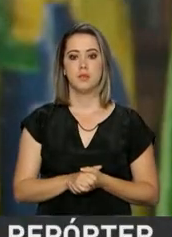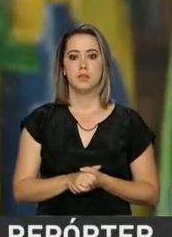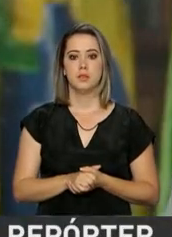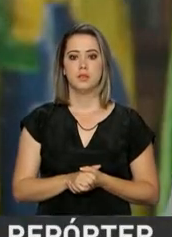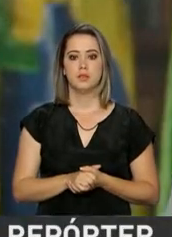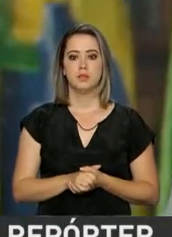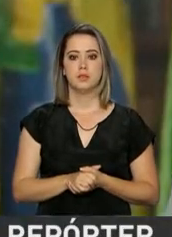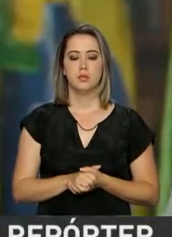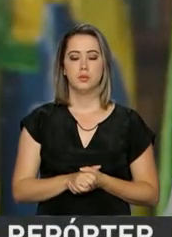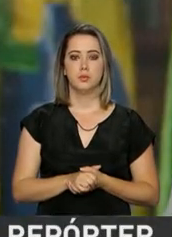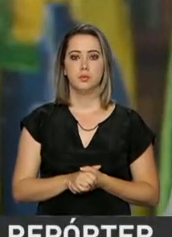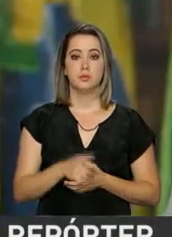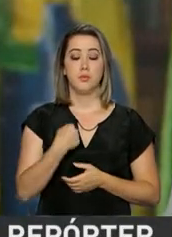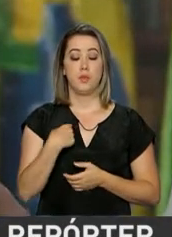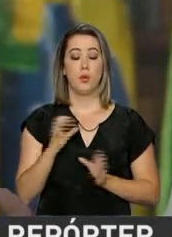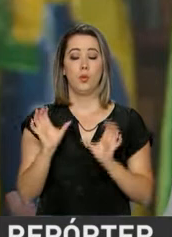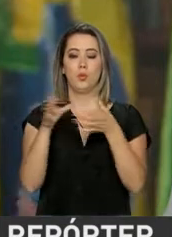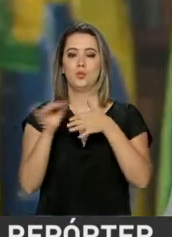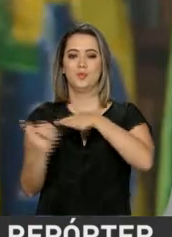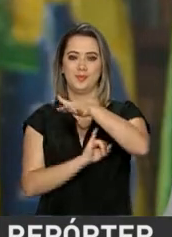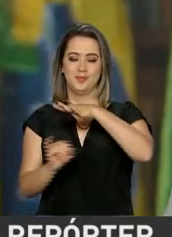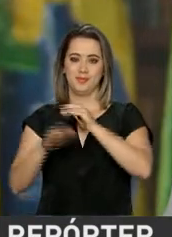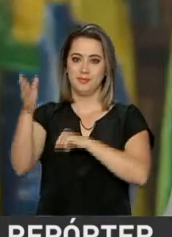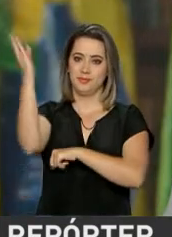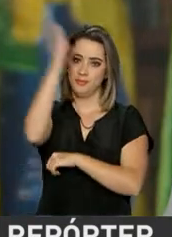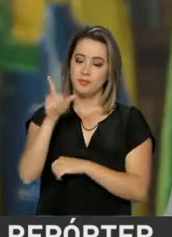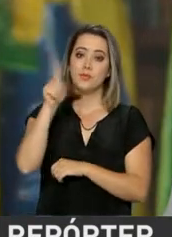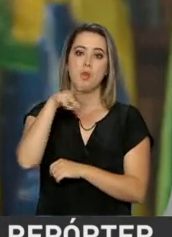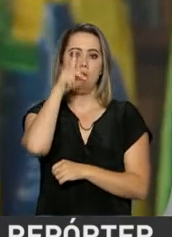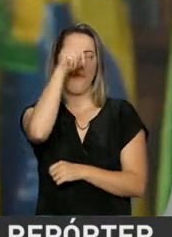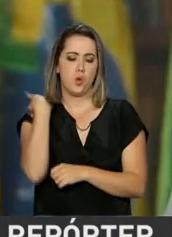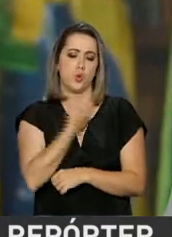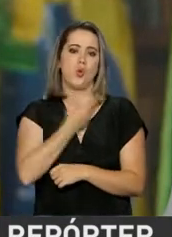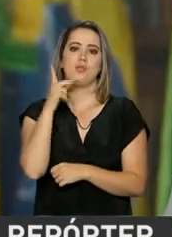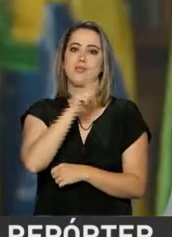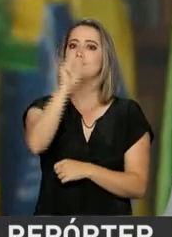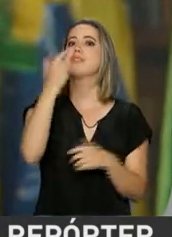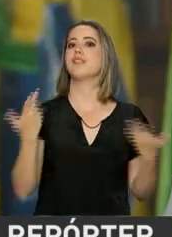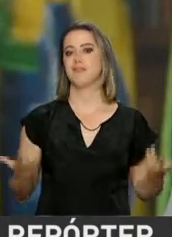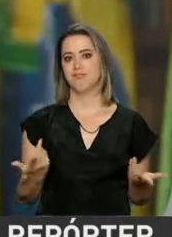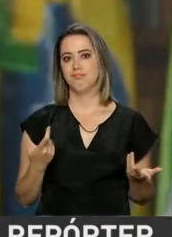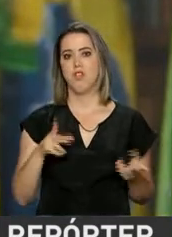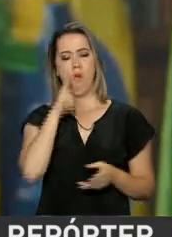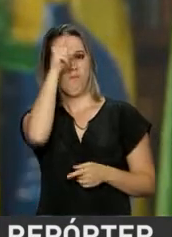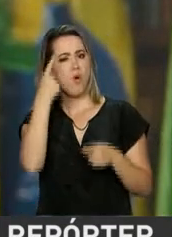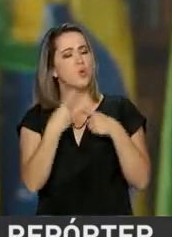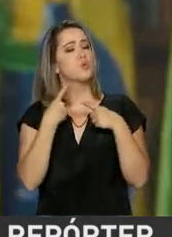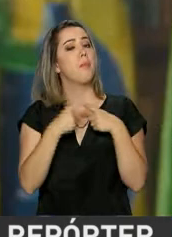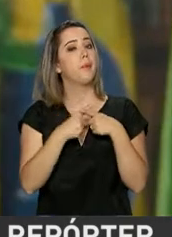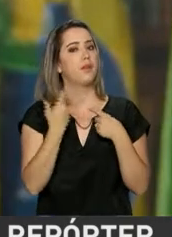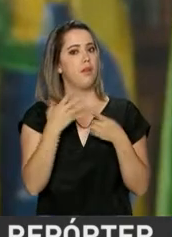instituições brasileiras são fortes e ótimas conquista de todos nós fortes porque se sustentam